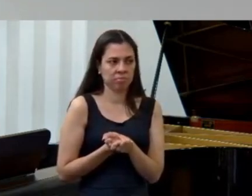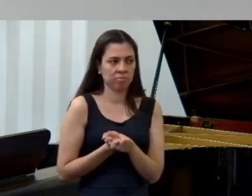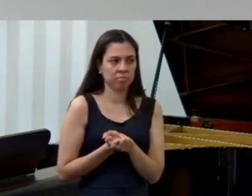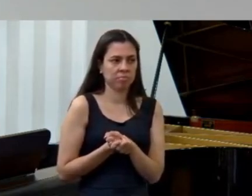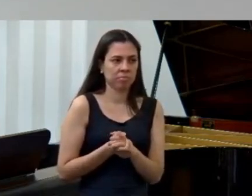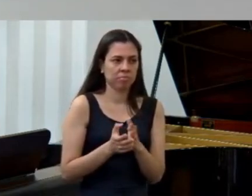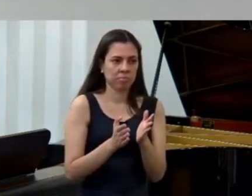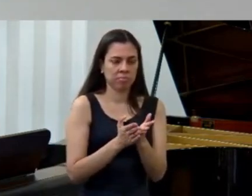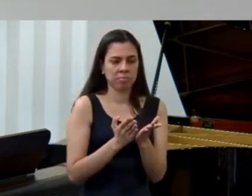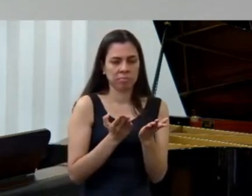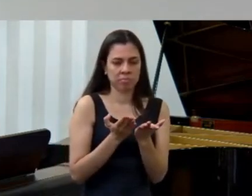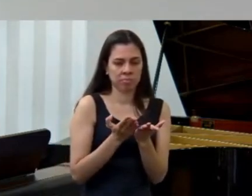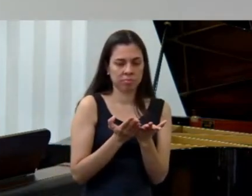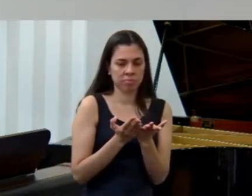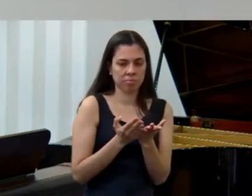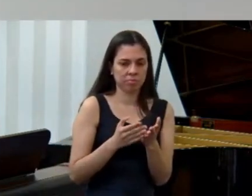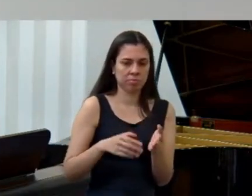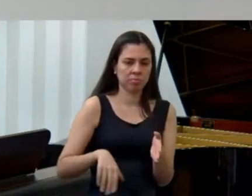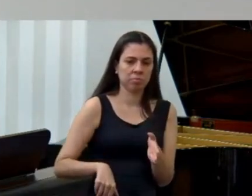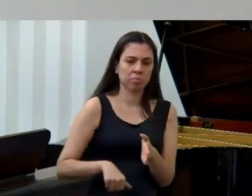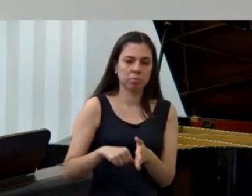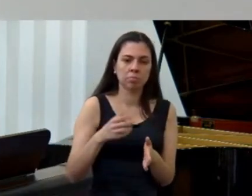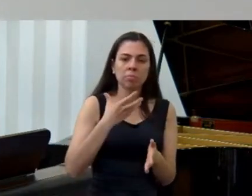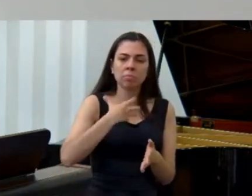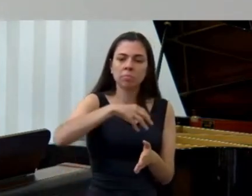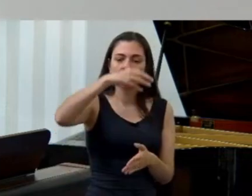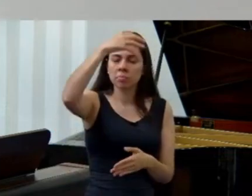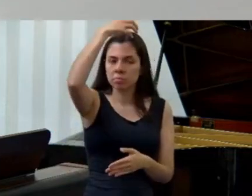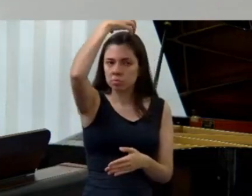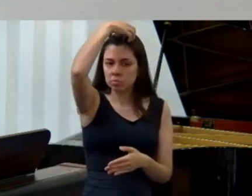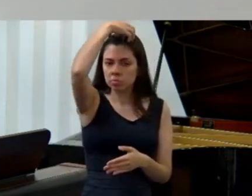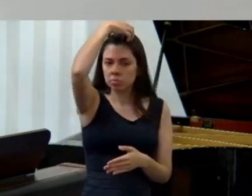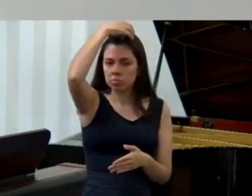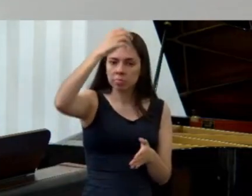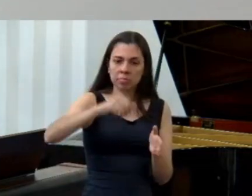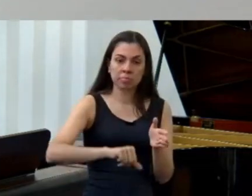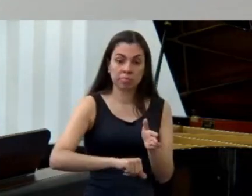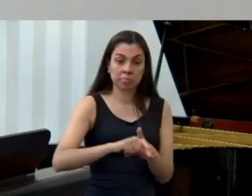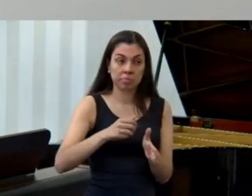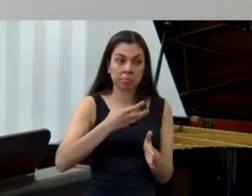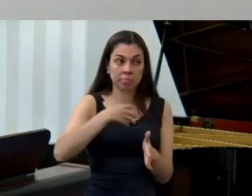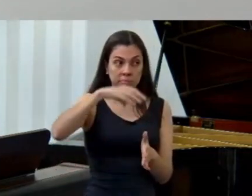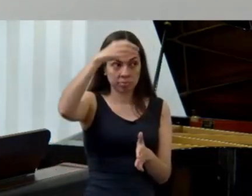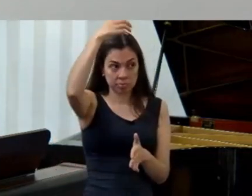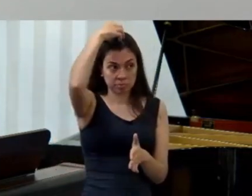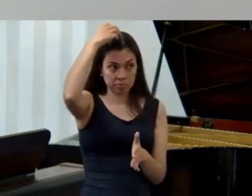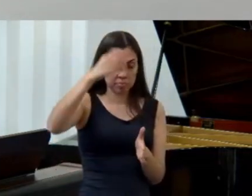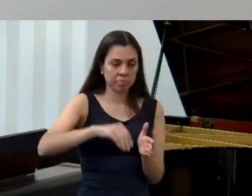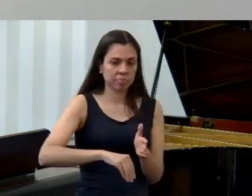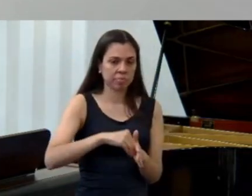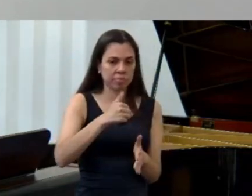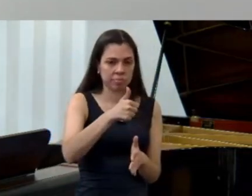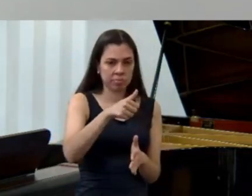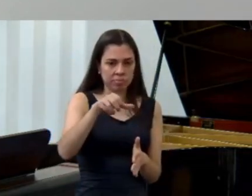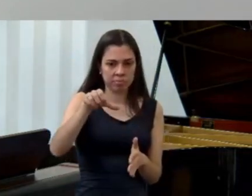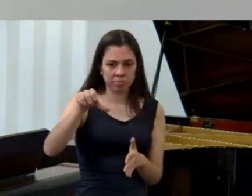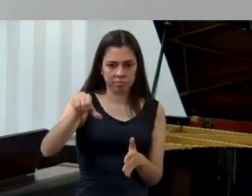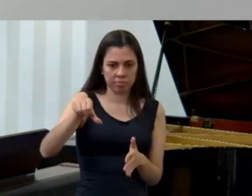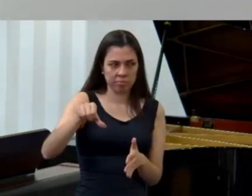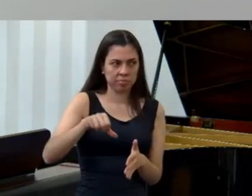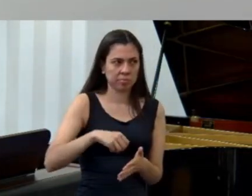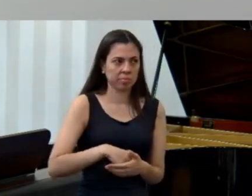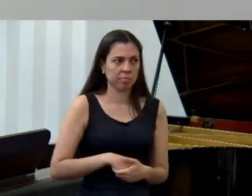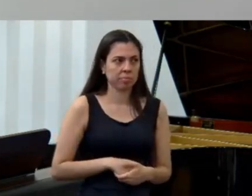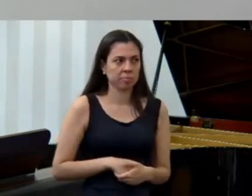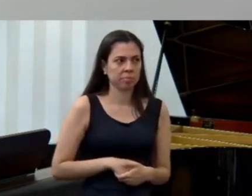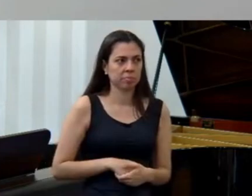Atualizada, né? 1 Reis, capítulo 19. Primeiro livro dos Reis, capítulo 19. Esse é um texto